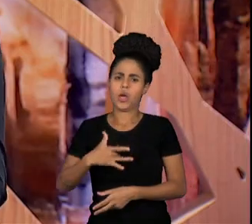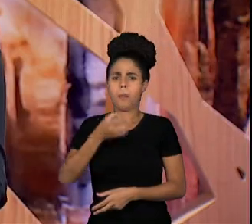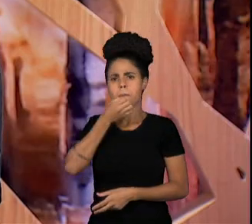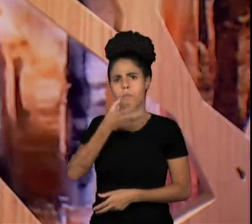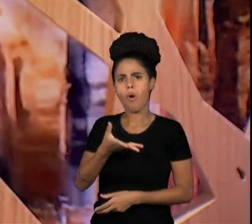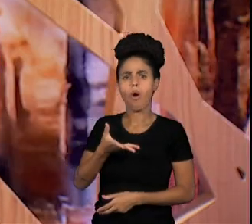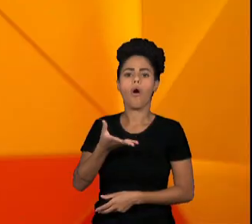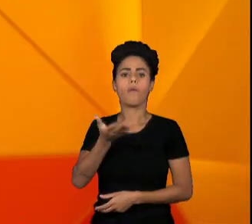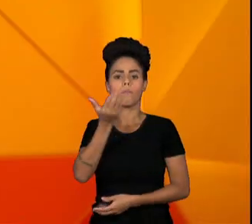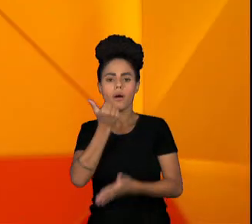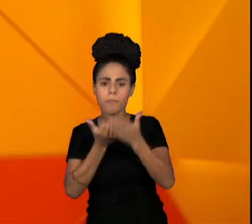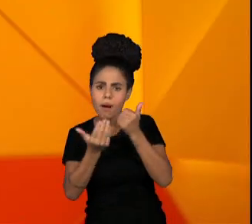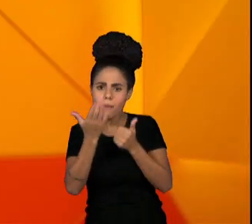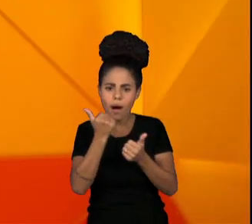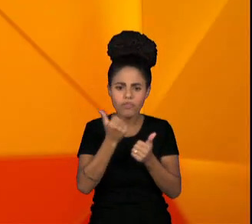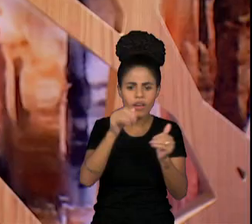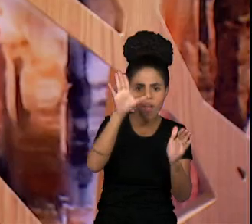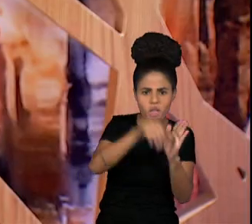saudável, vamos comer